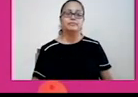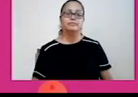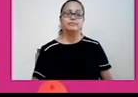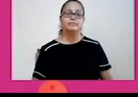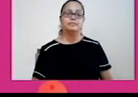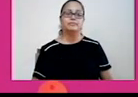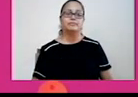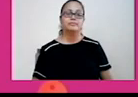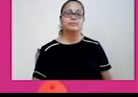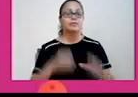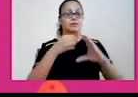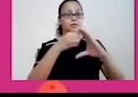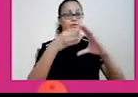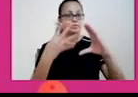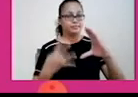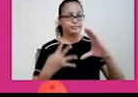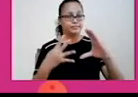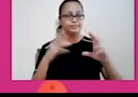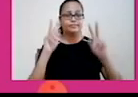Continuando, os aspectos humanos.